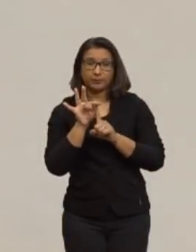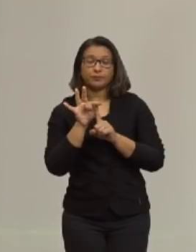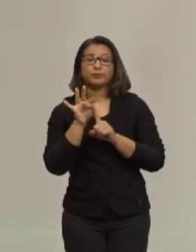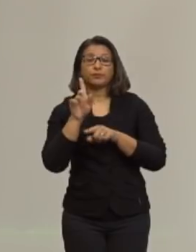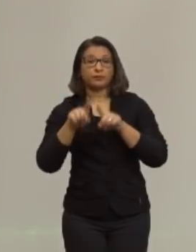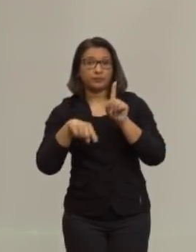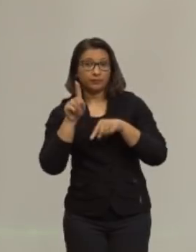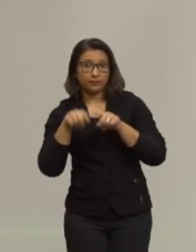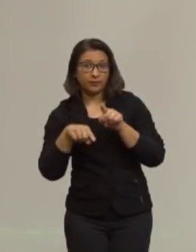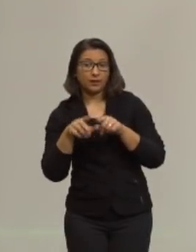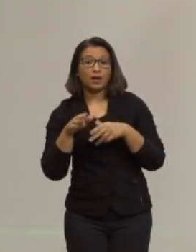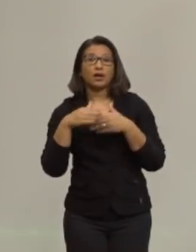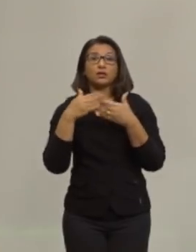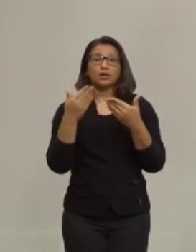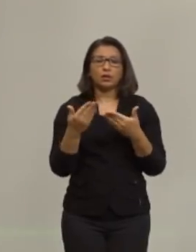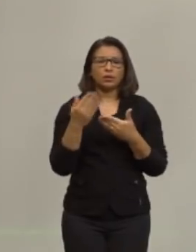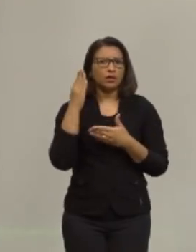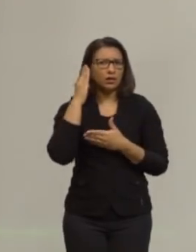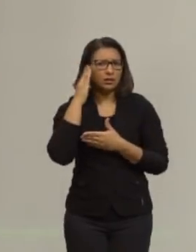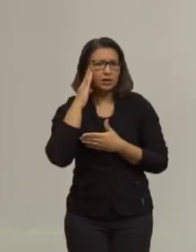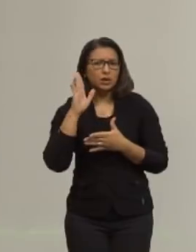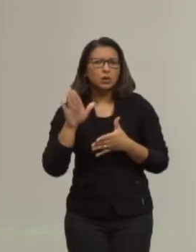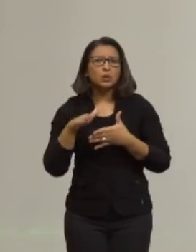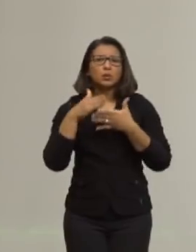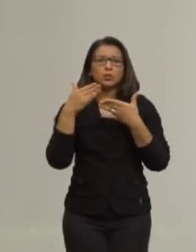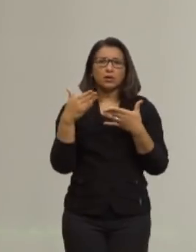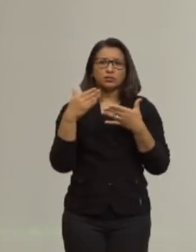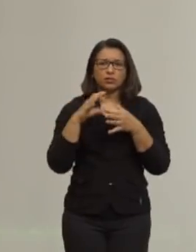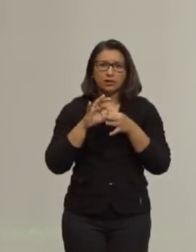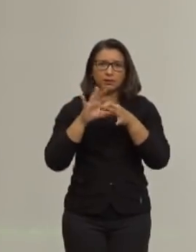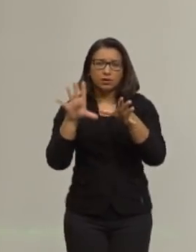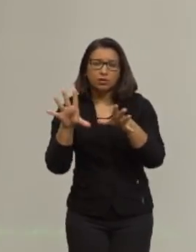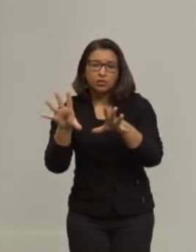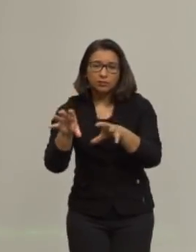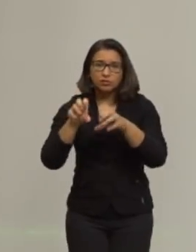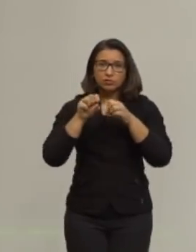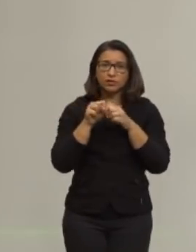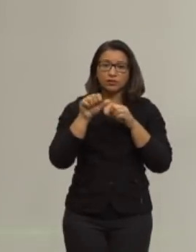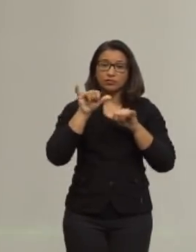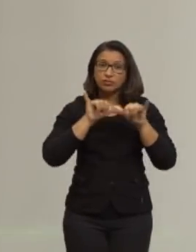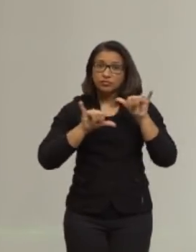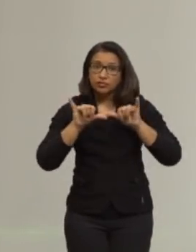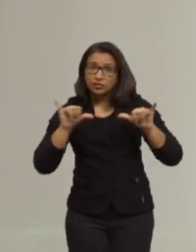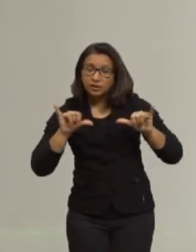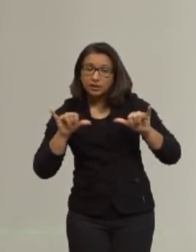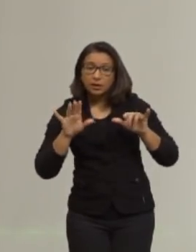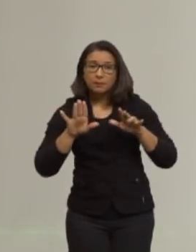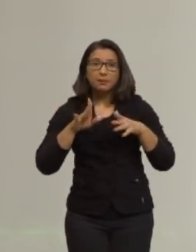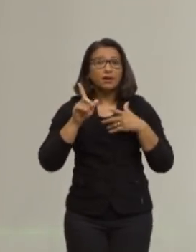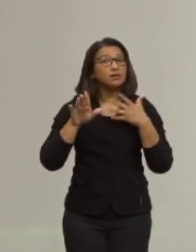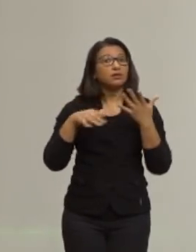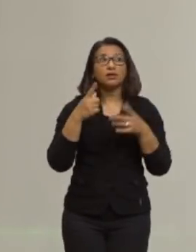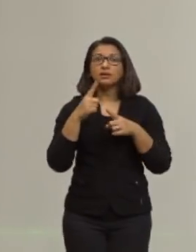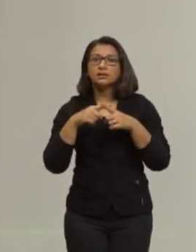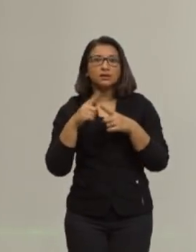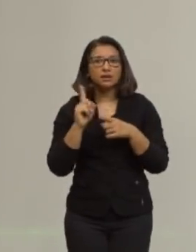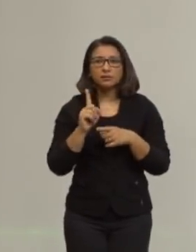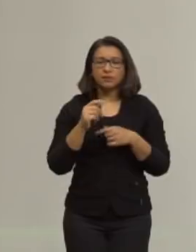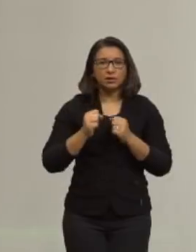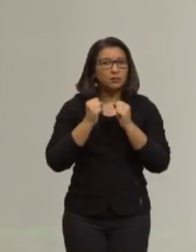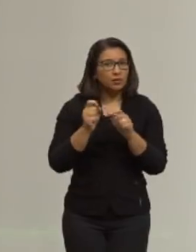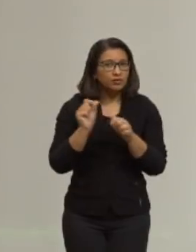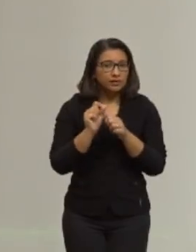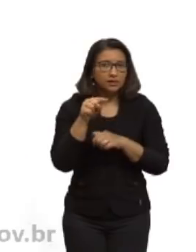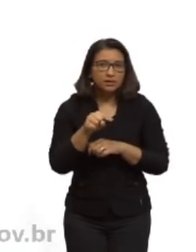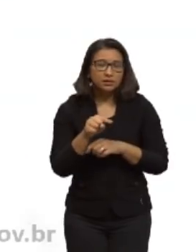e eu sei quanto que é essa reação liberou absorvível de energia tranquilo só que nem sempre eu posso fazer isso então o que que